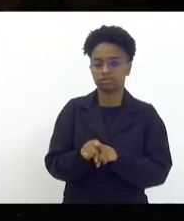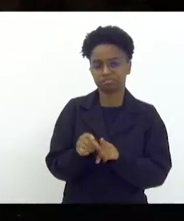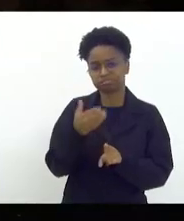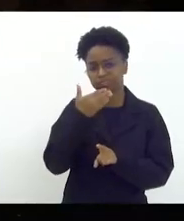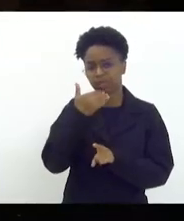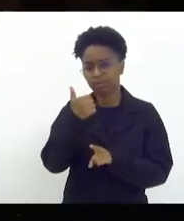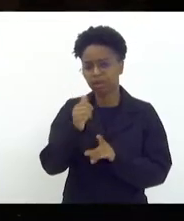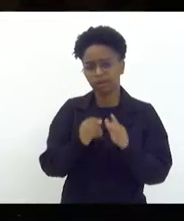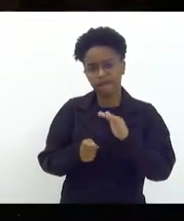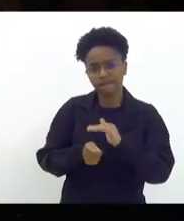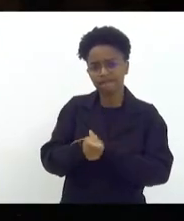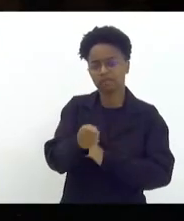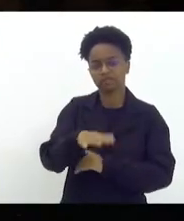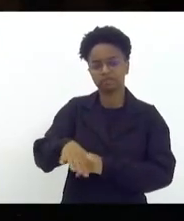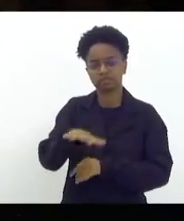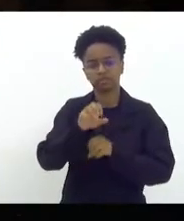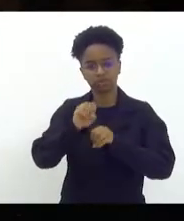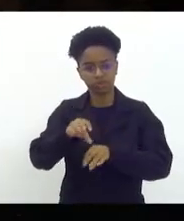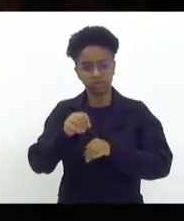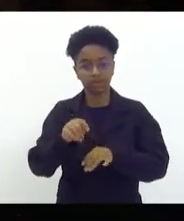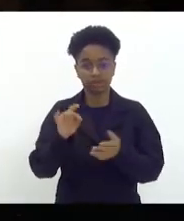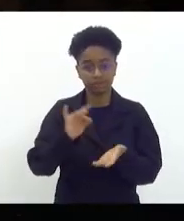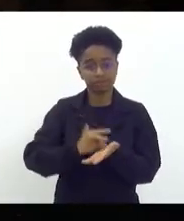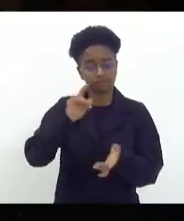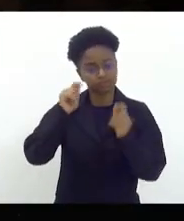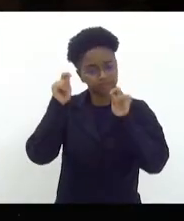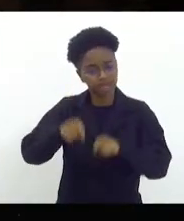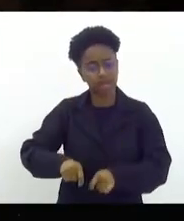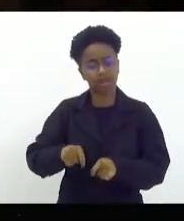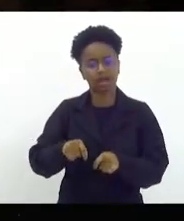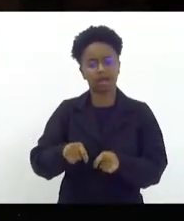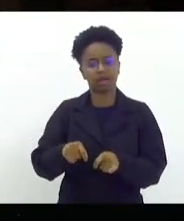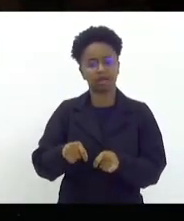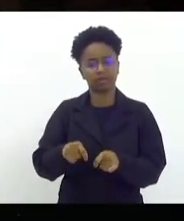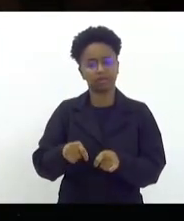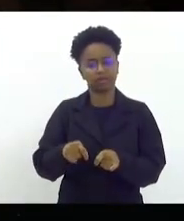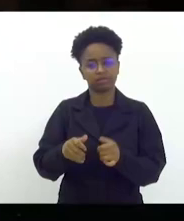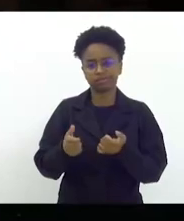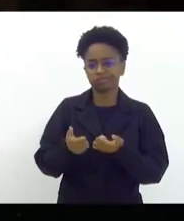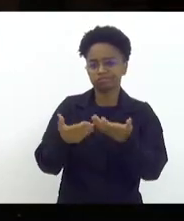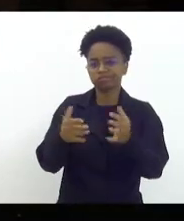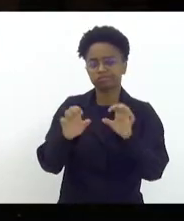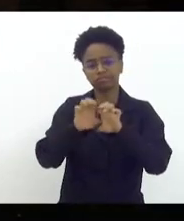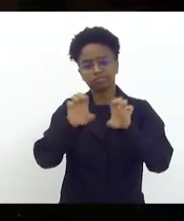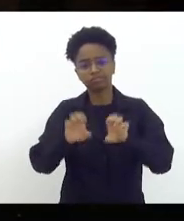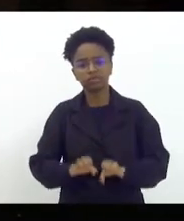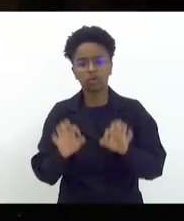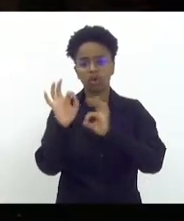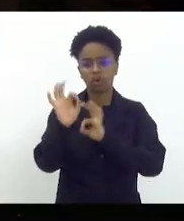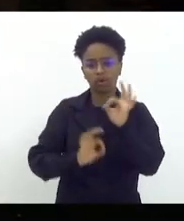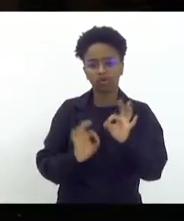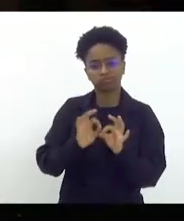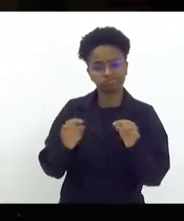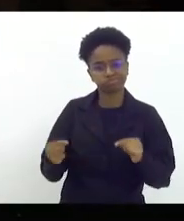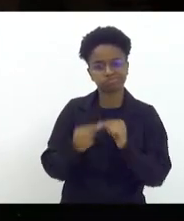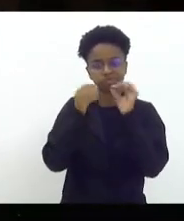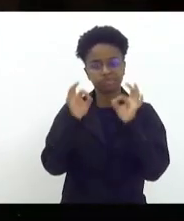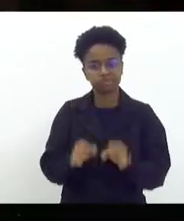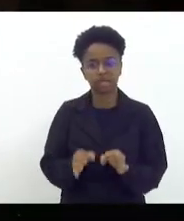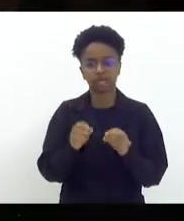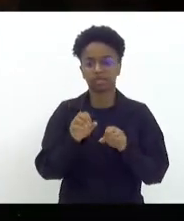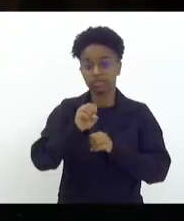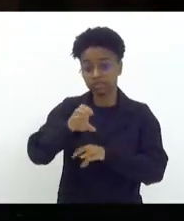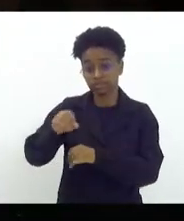efetivo investimento em educação que possa entregar infraestrutura adequada de ensino para